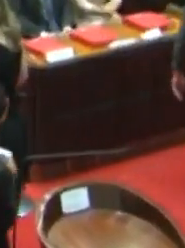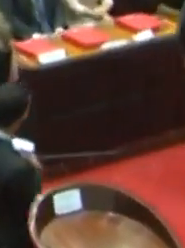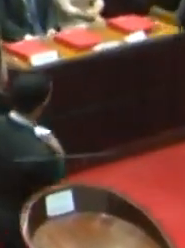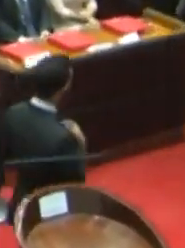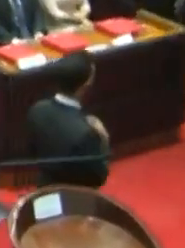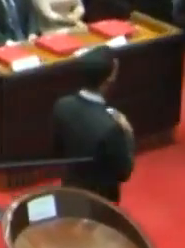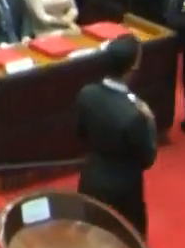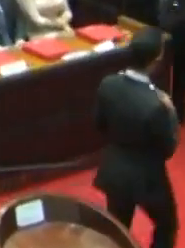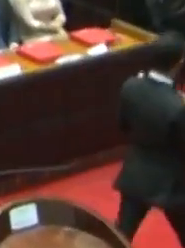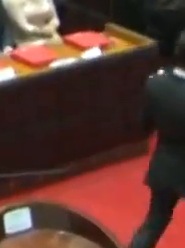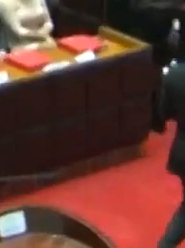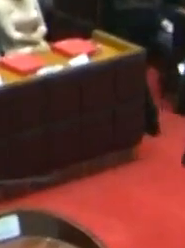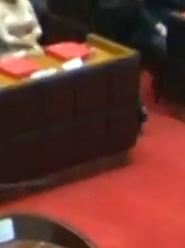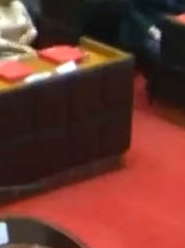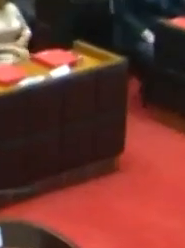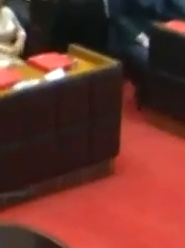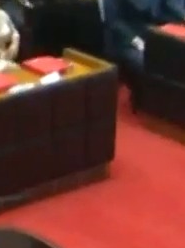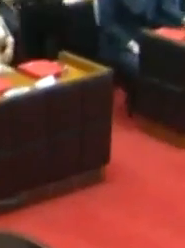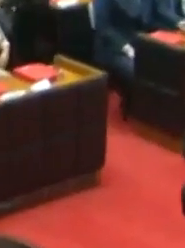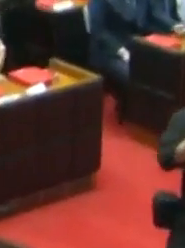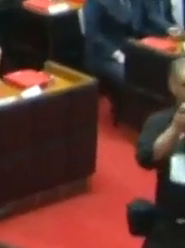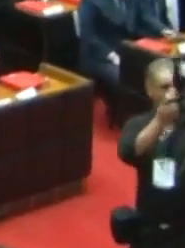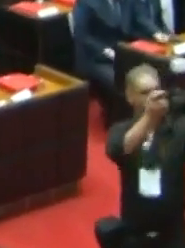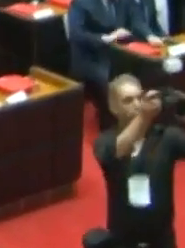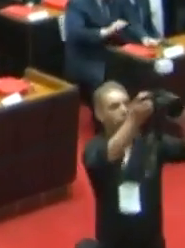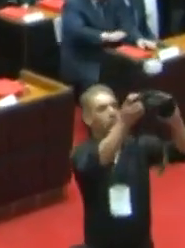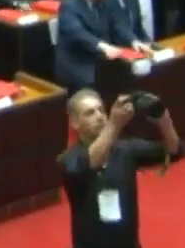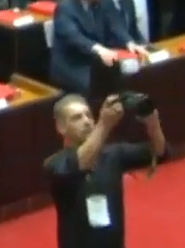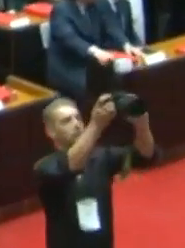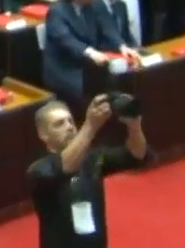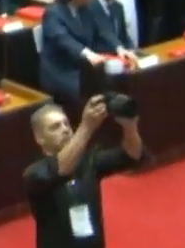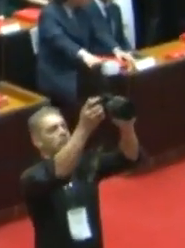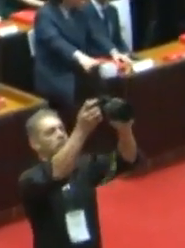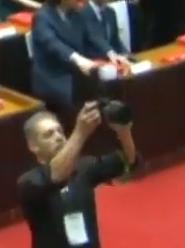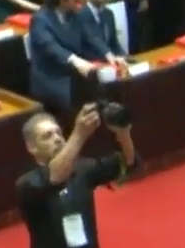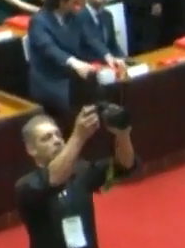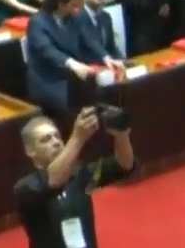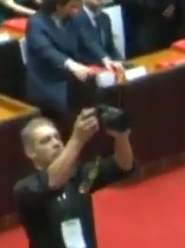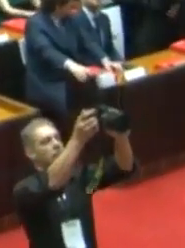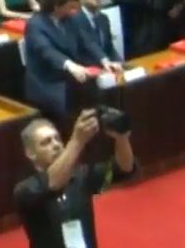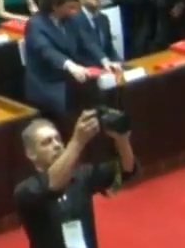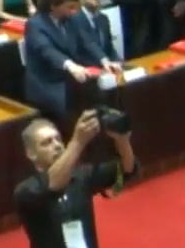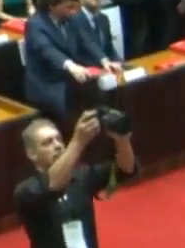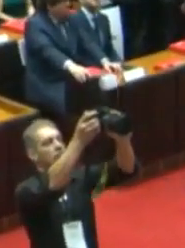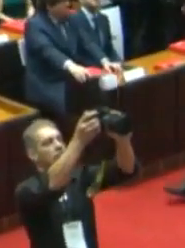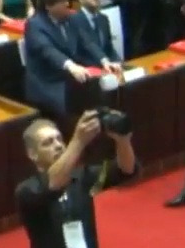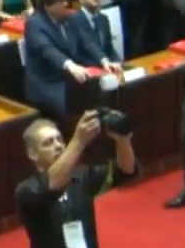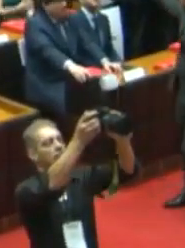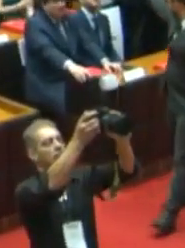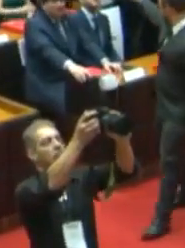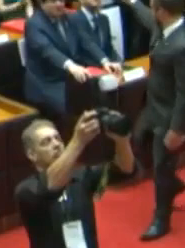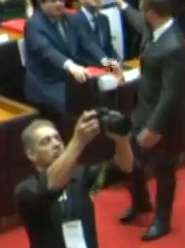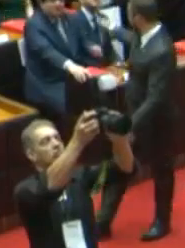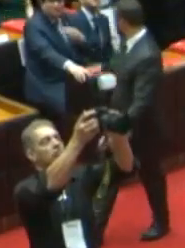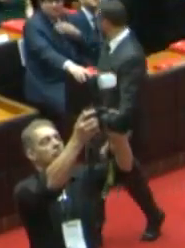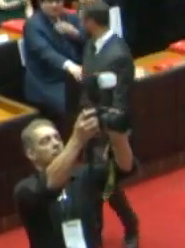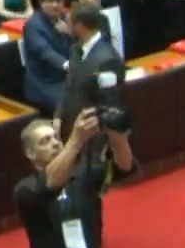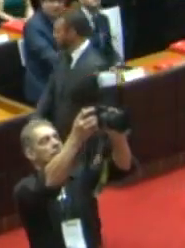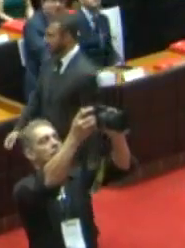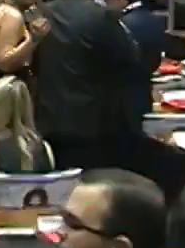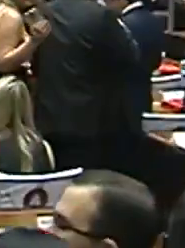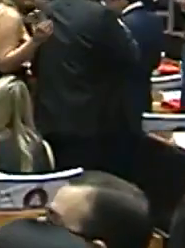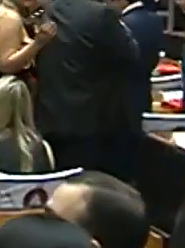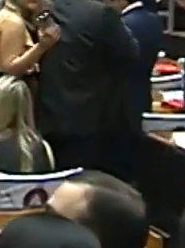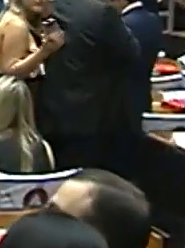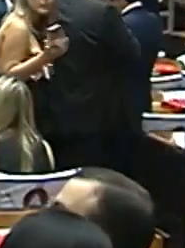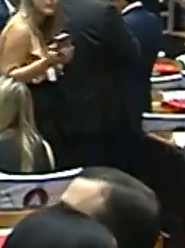locais reservados, ela poderá ser acompanhada pelos telões. Agora a palavra já está com o deputado Eli Tarquínio, que começa a presidir